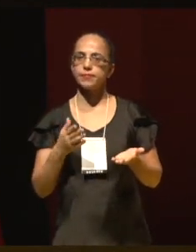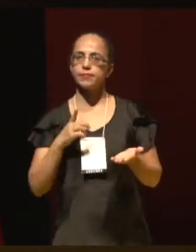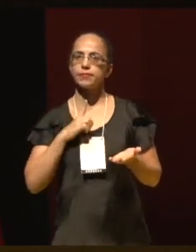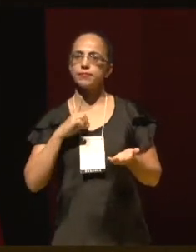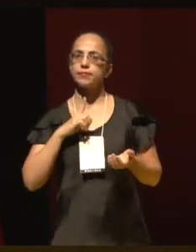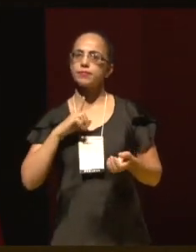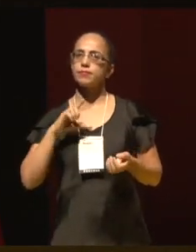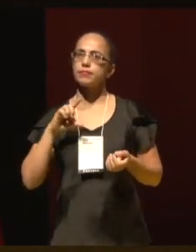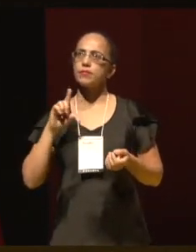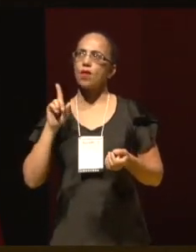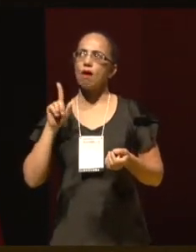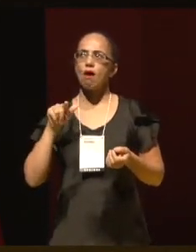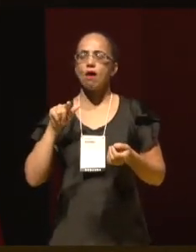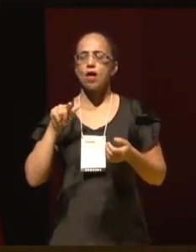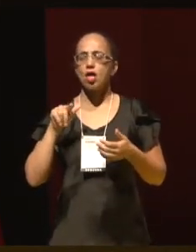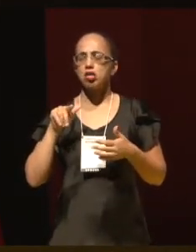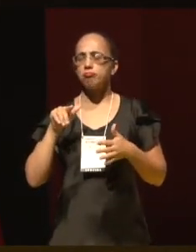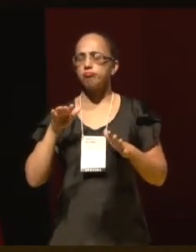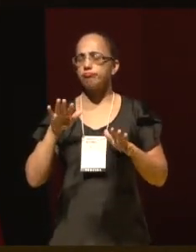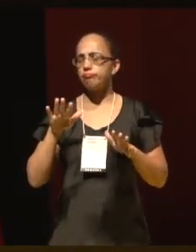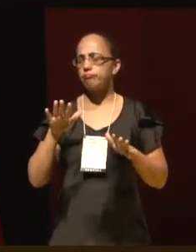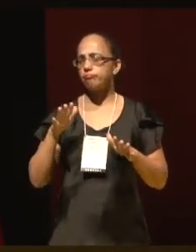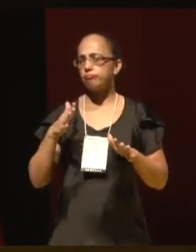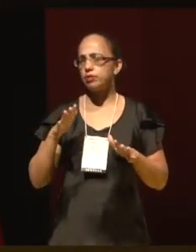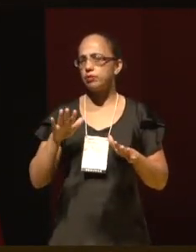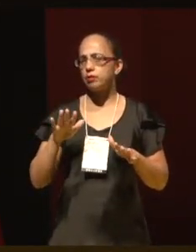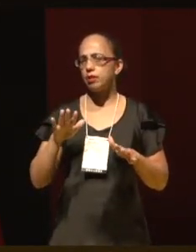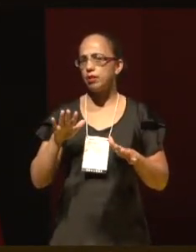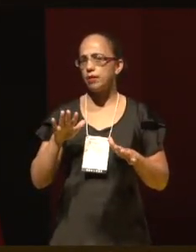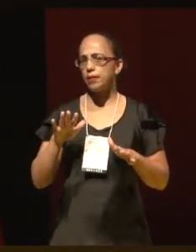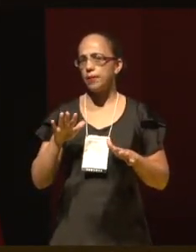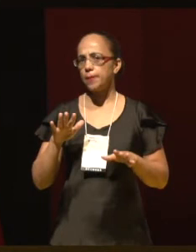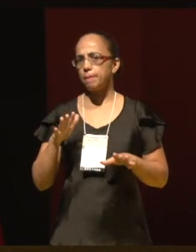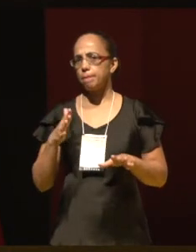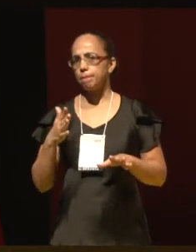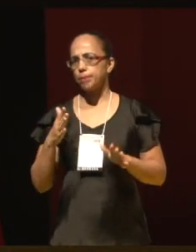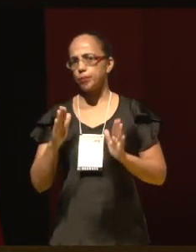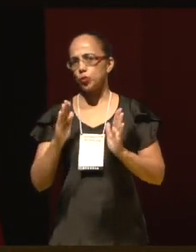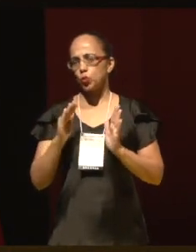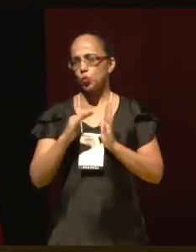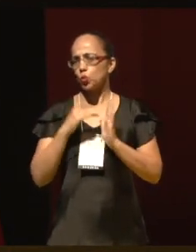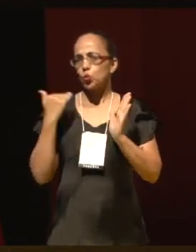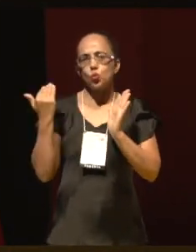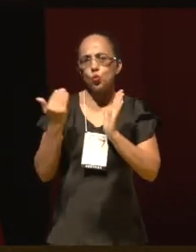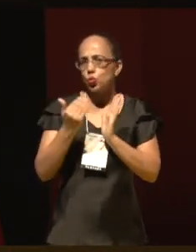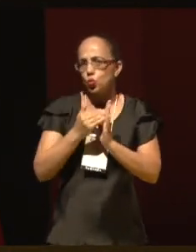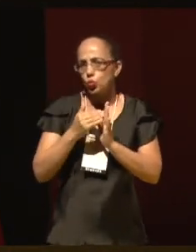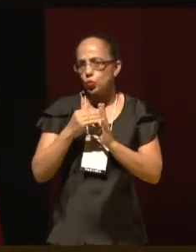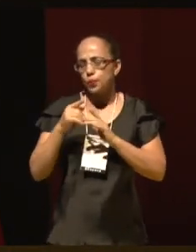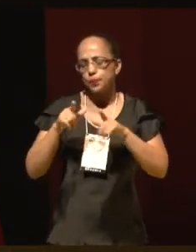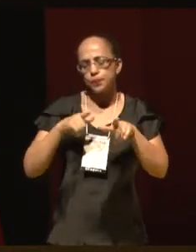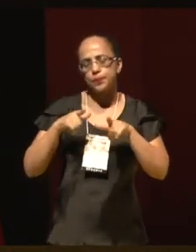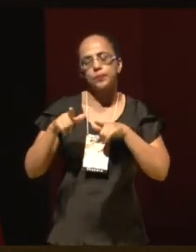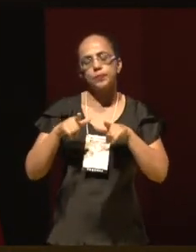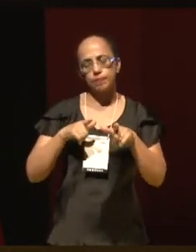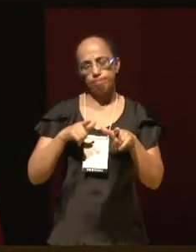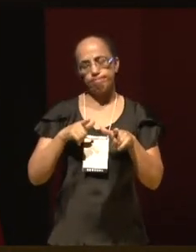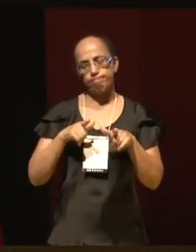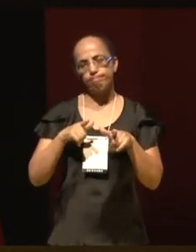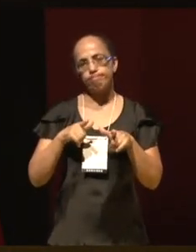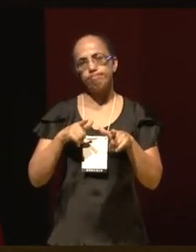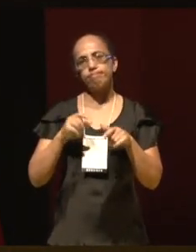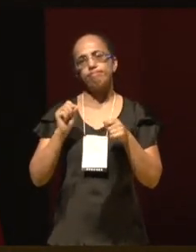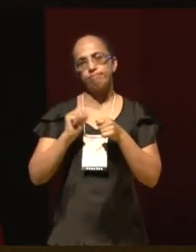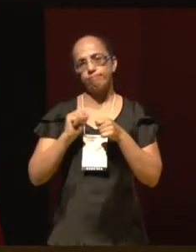temos precisamente todo esse trabalho para fazer.